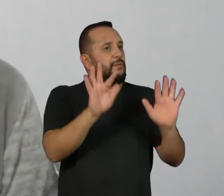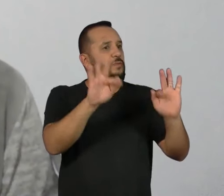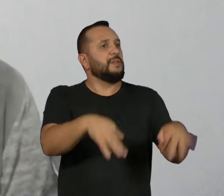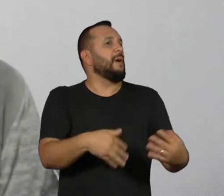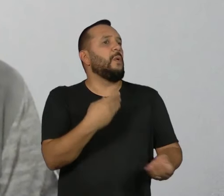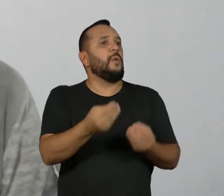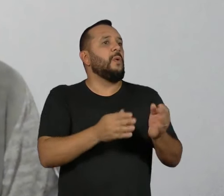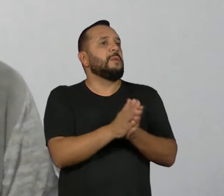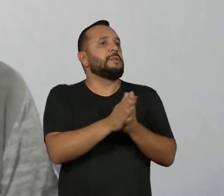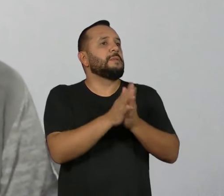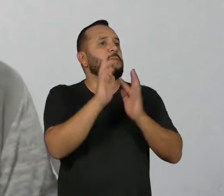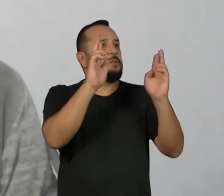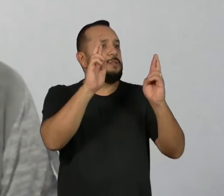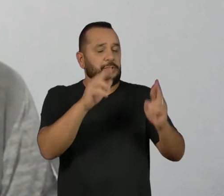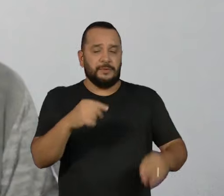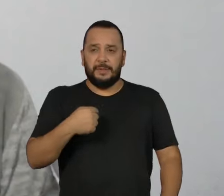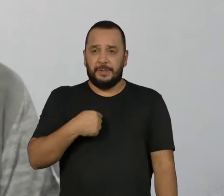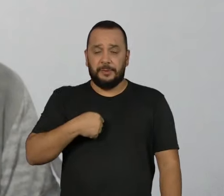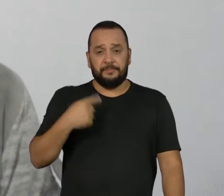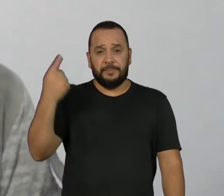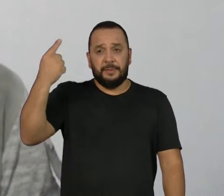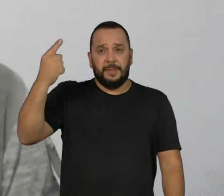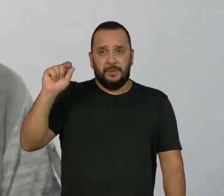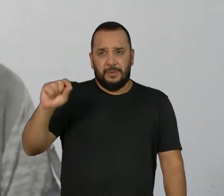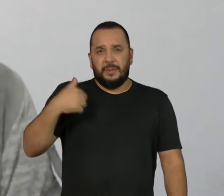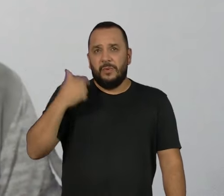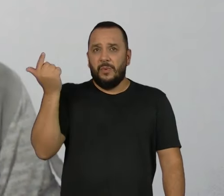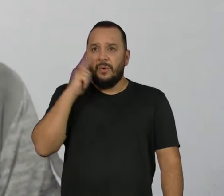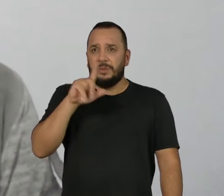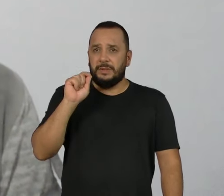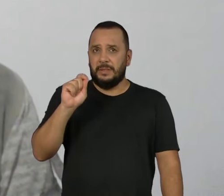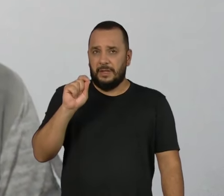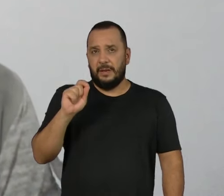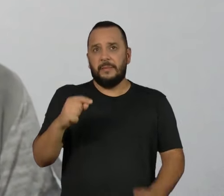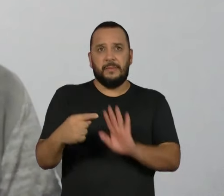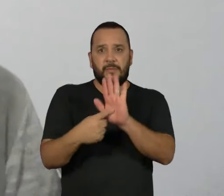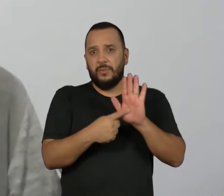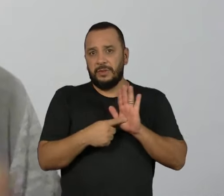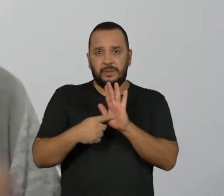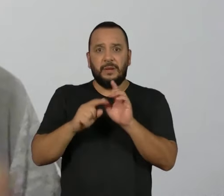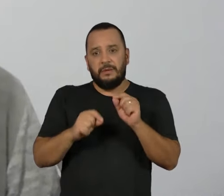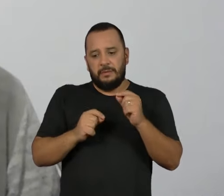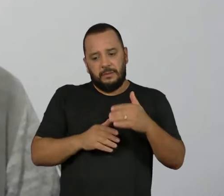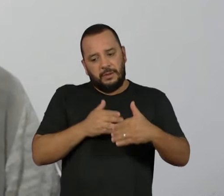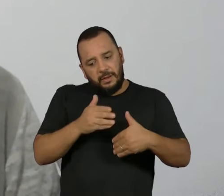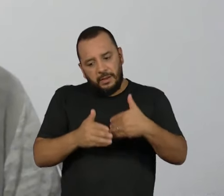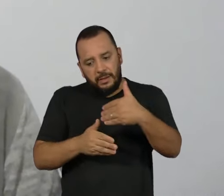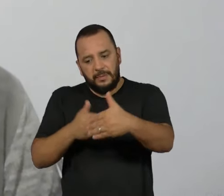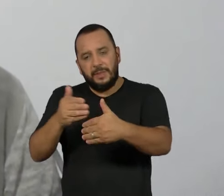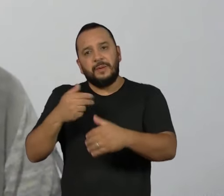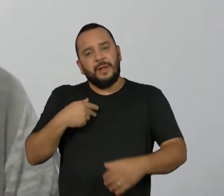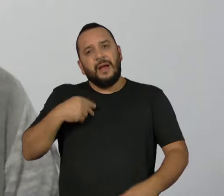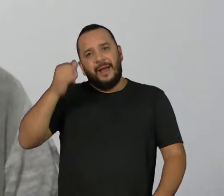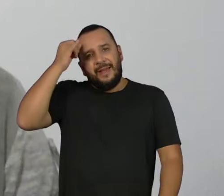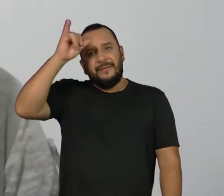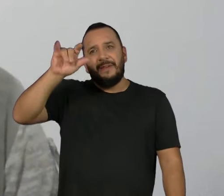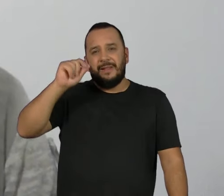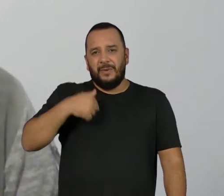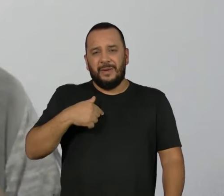a minha expectativa, em primeiro lugar, é que, de fato, nós consigamos mostrar um caminho para diminuir esse gap, né, como chamamos,